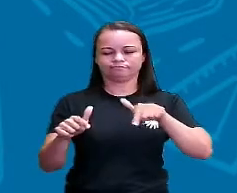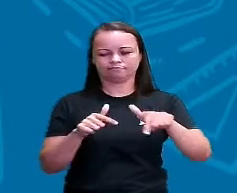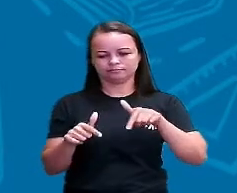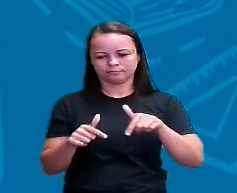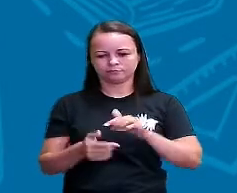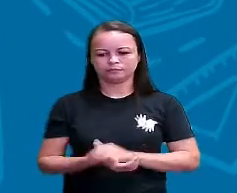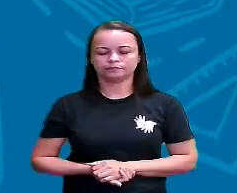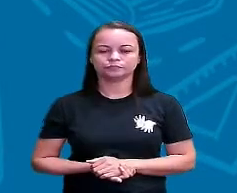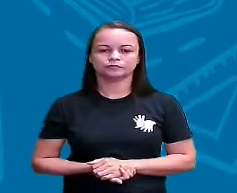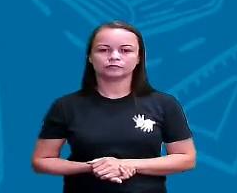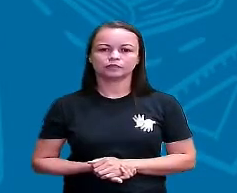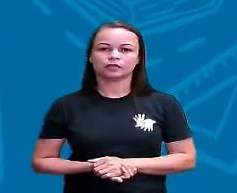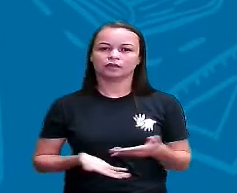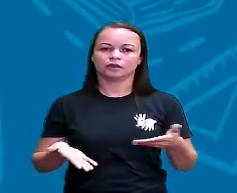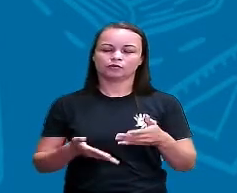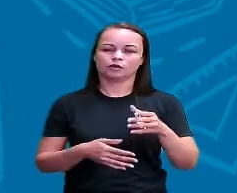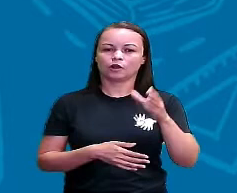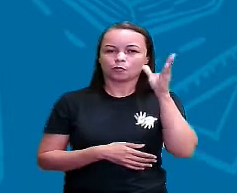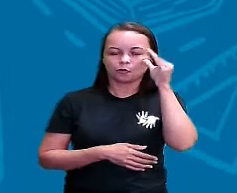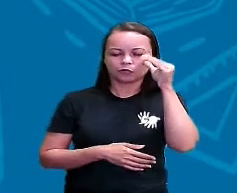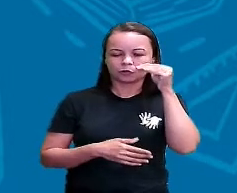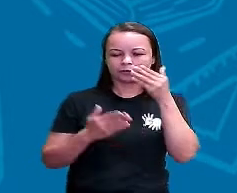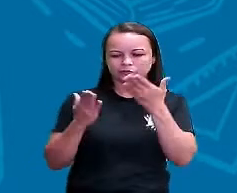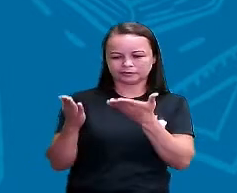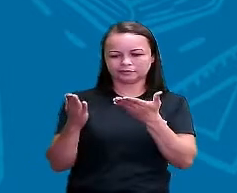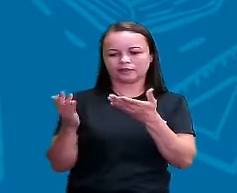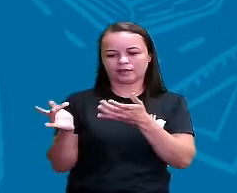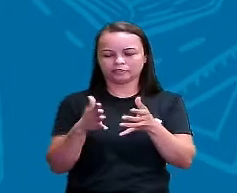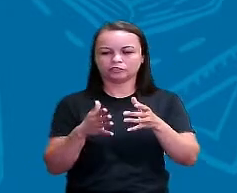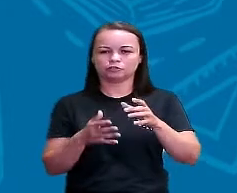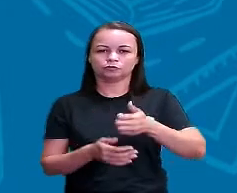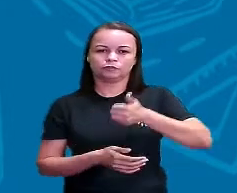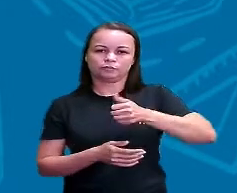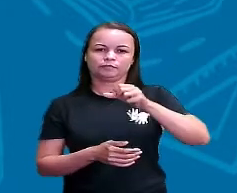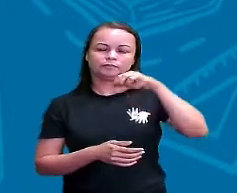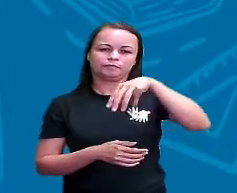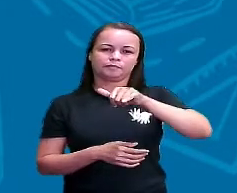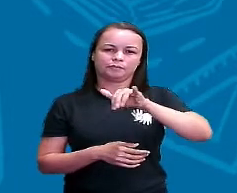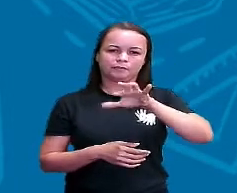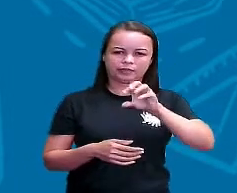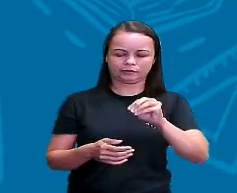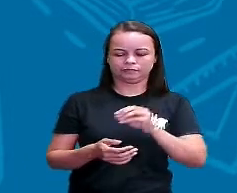algumas curiosidades sobre o dia 1º de maio. Cebolinha falou aqui pra gente, ó. Desde